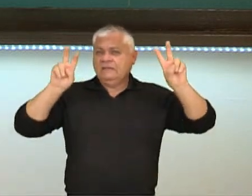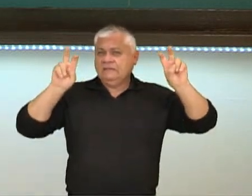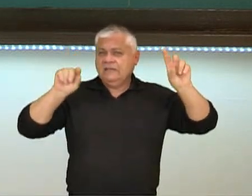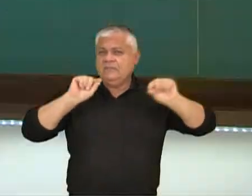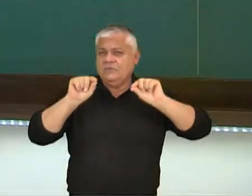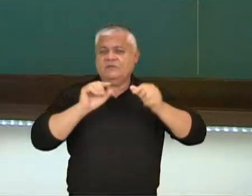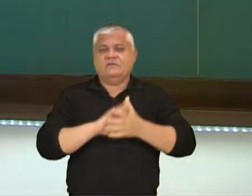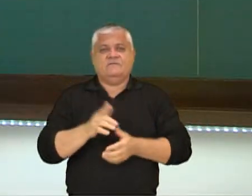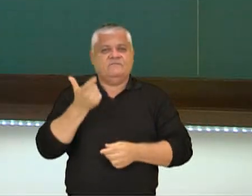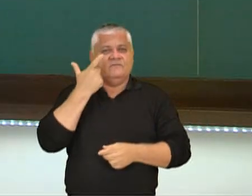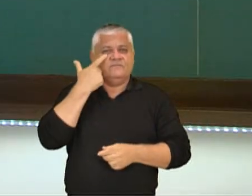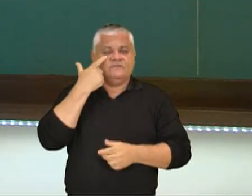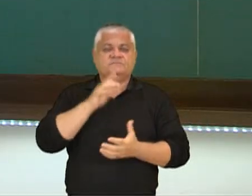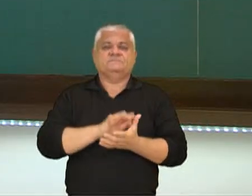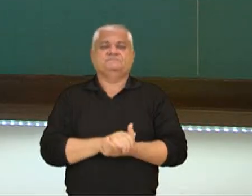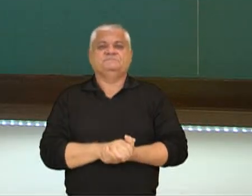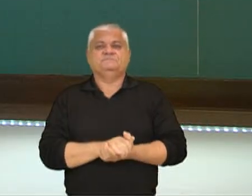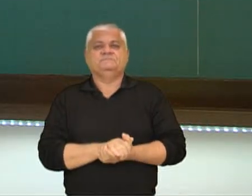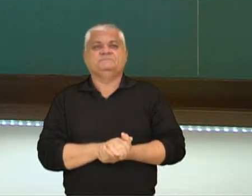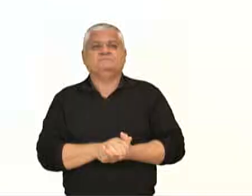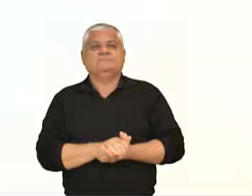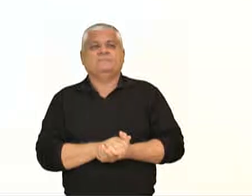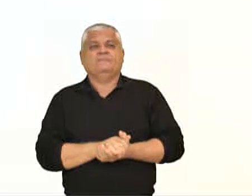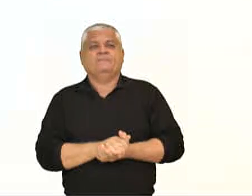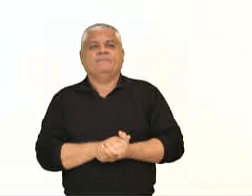é. Vamos lá então.